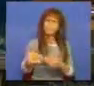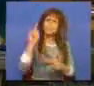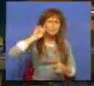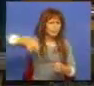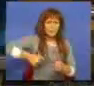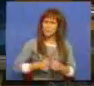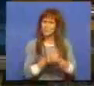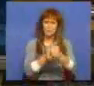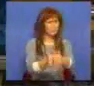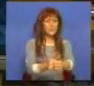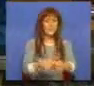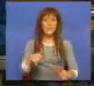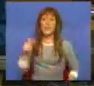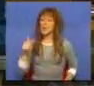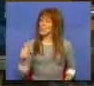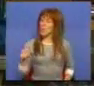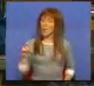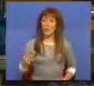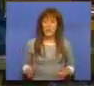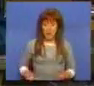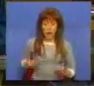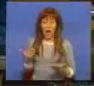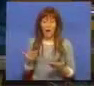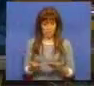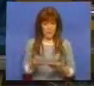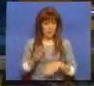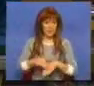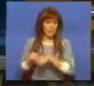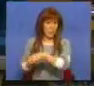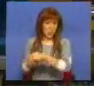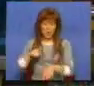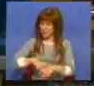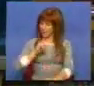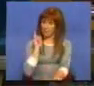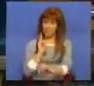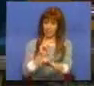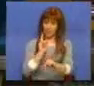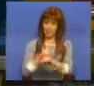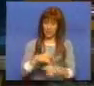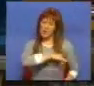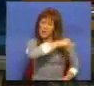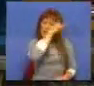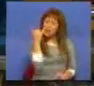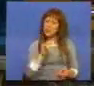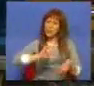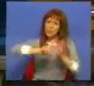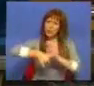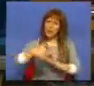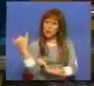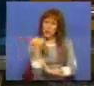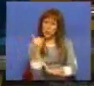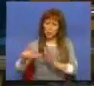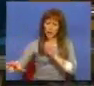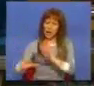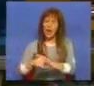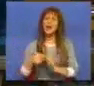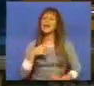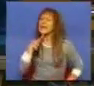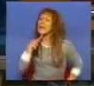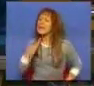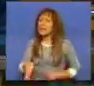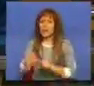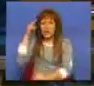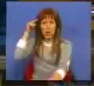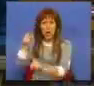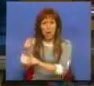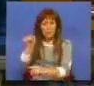cumpriu. O Bloco de Esquerda apresenta, por isso, em simultâneo, um segundo projeto de lei que visa